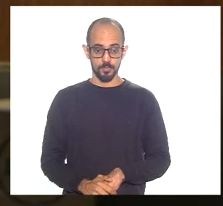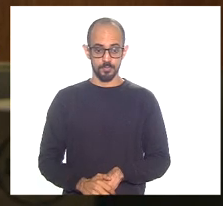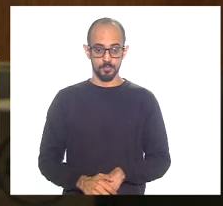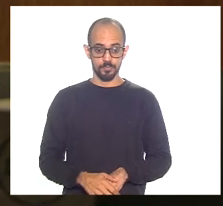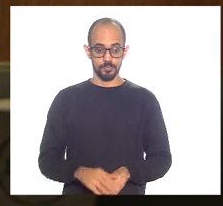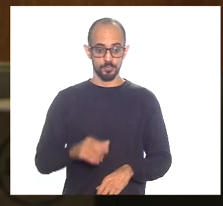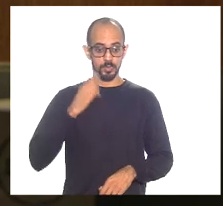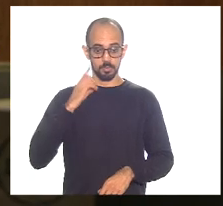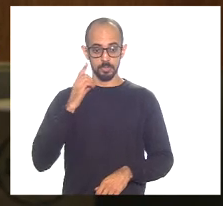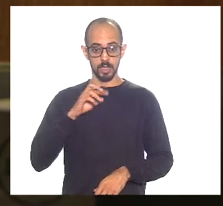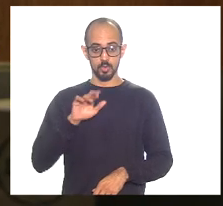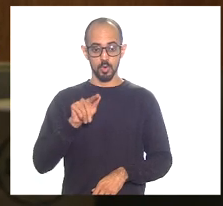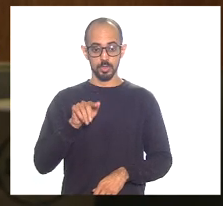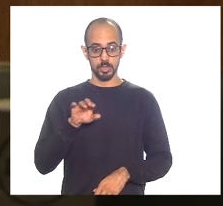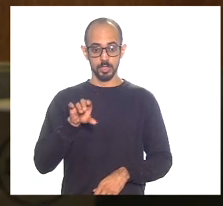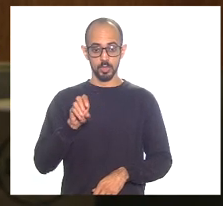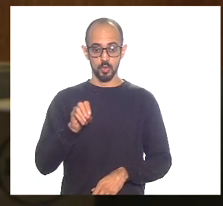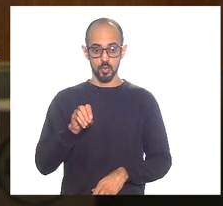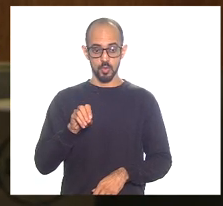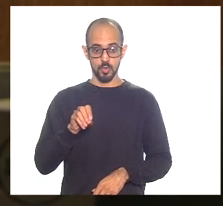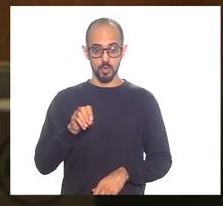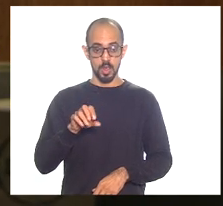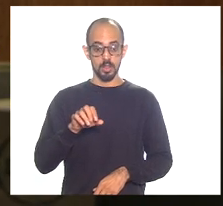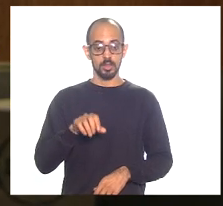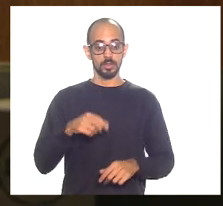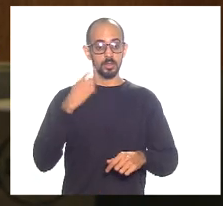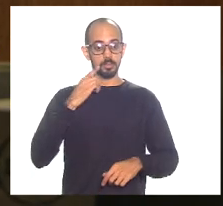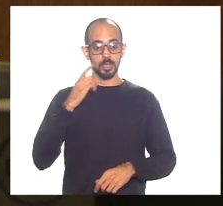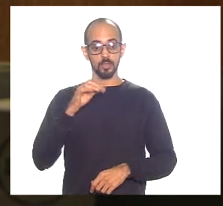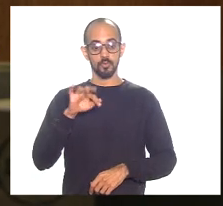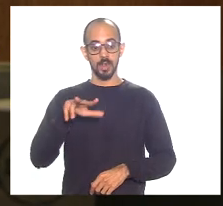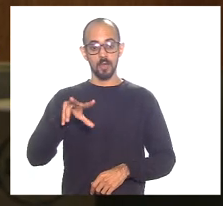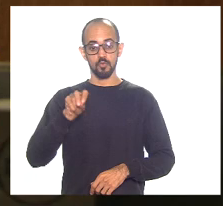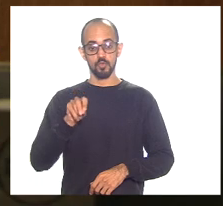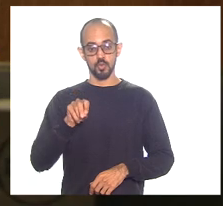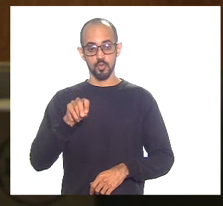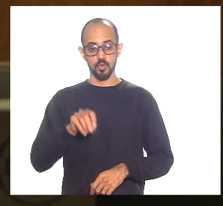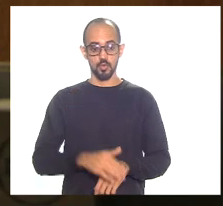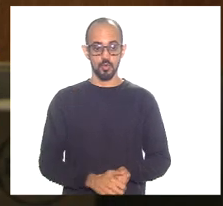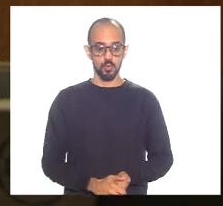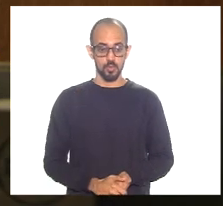Deputado Rodrigo Amorim. Deputado Flávio Serafini.